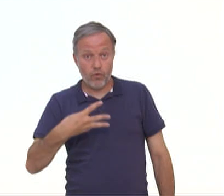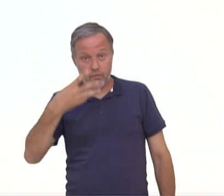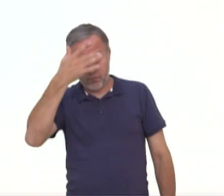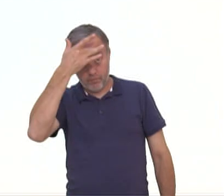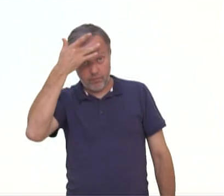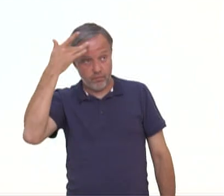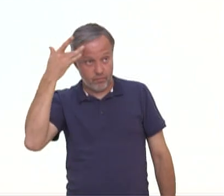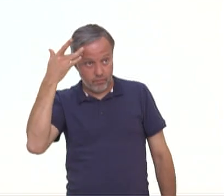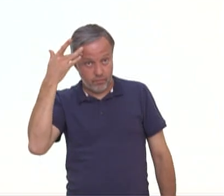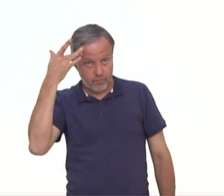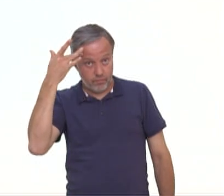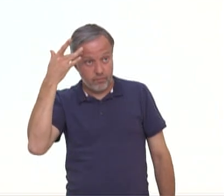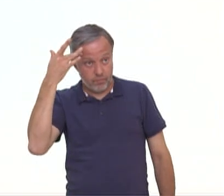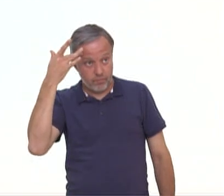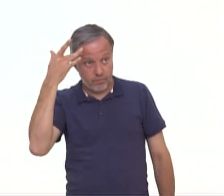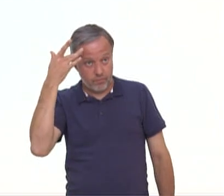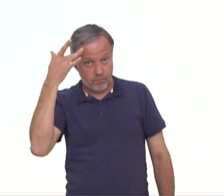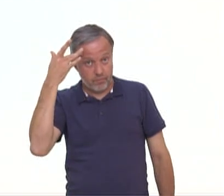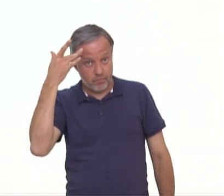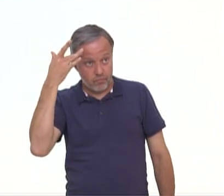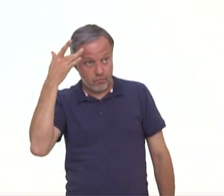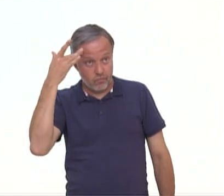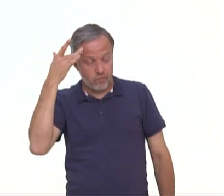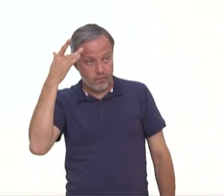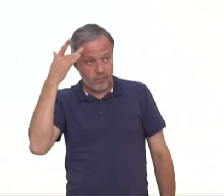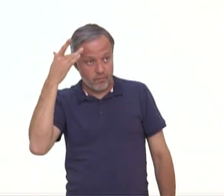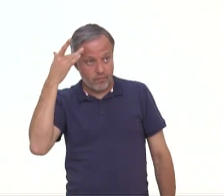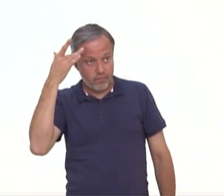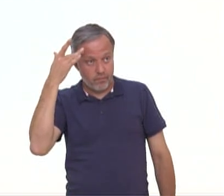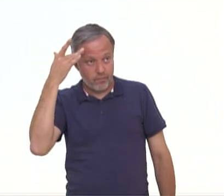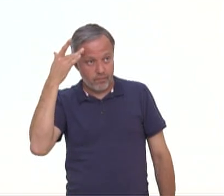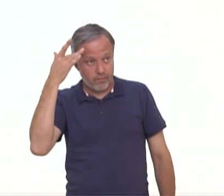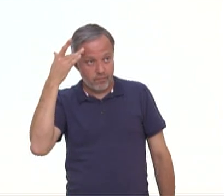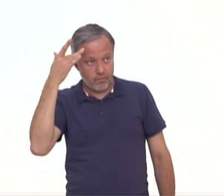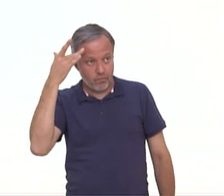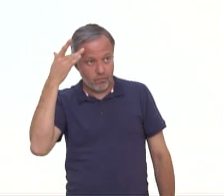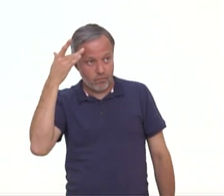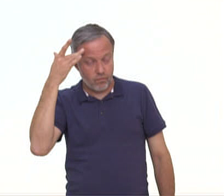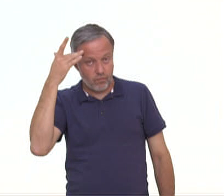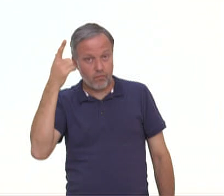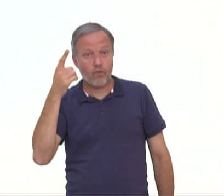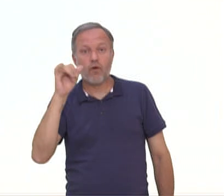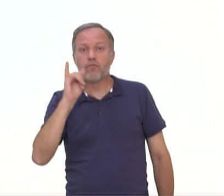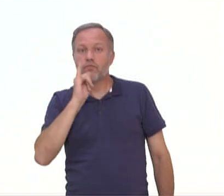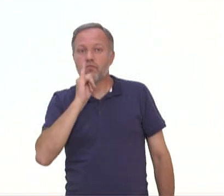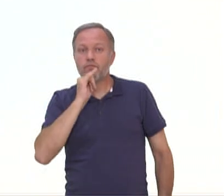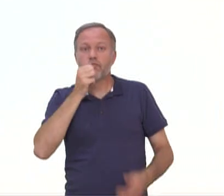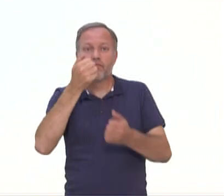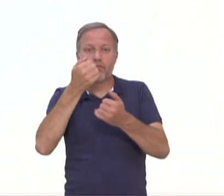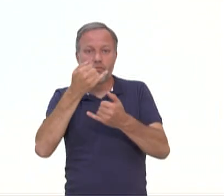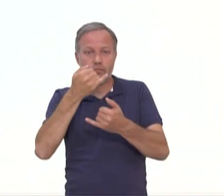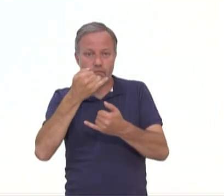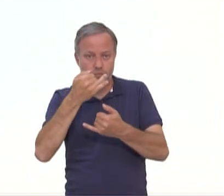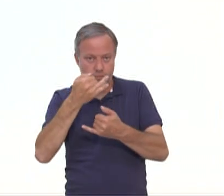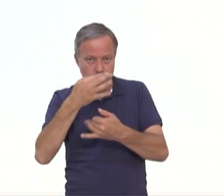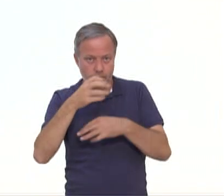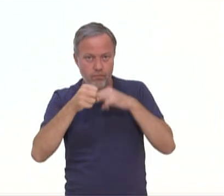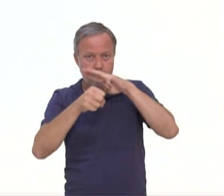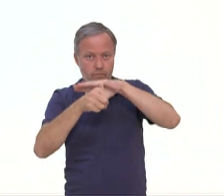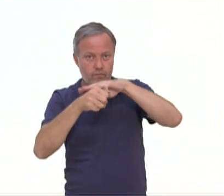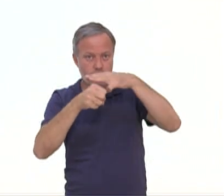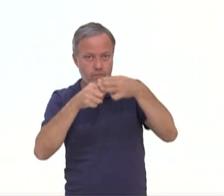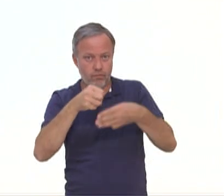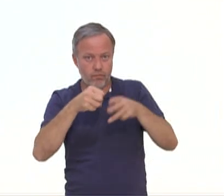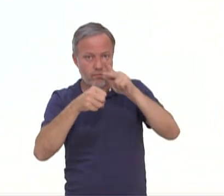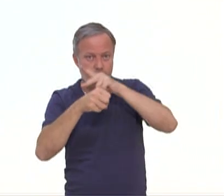não colocava, né? Mas eu só peguei o exercício, não montei. Um modelo para explicar a estrutura da membrana plasmática.